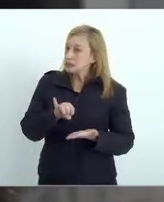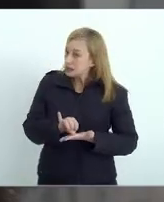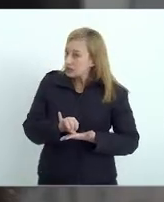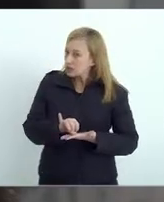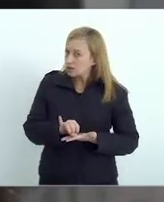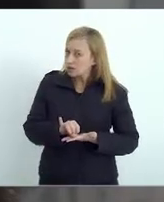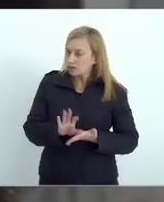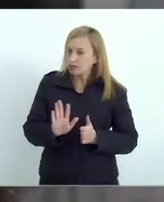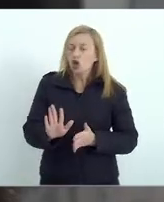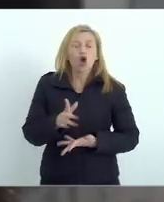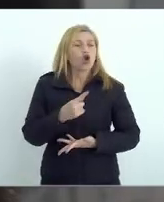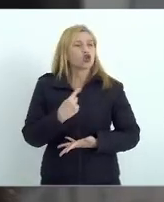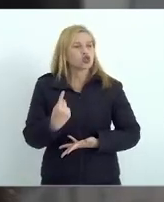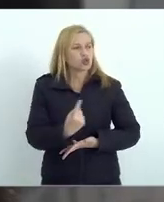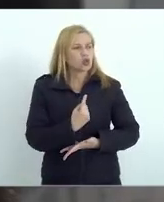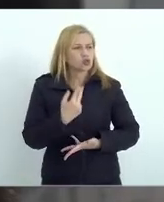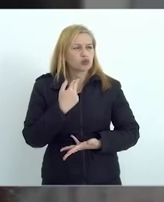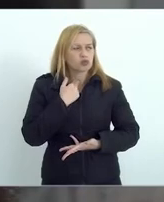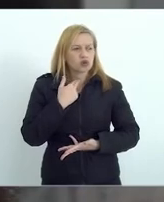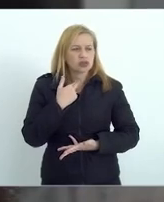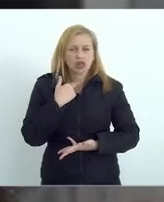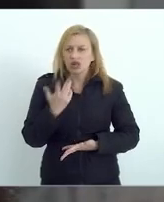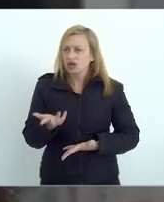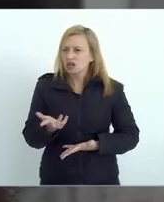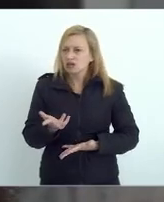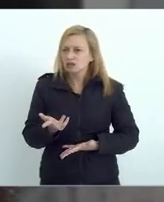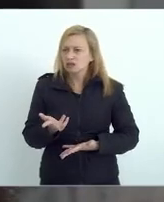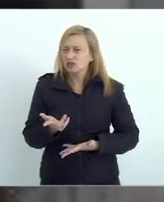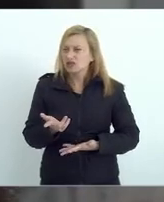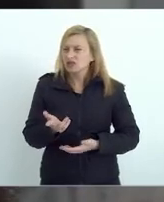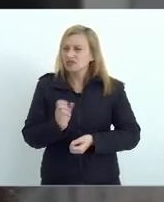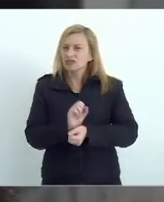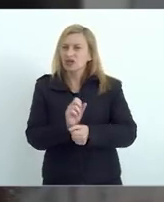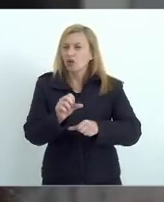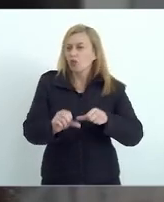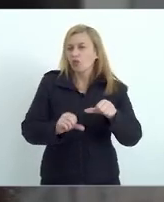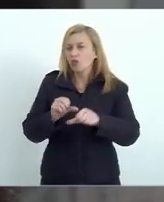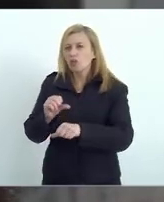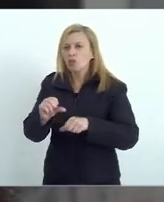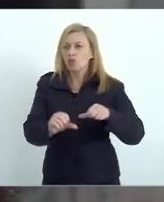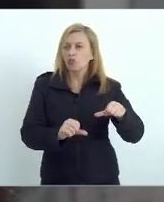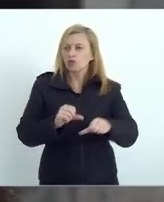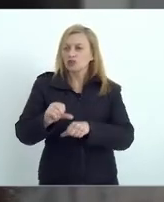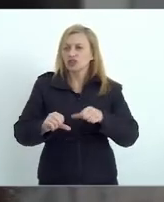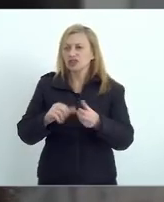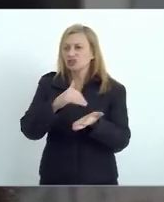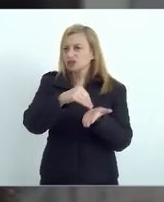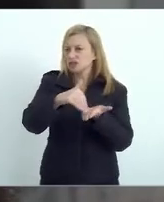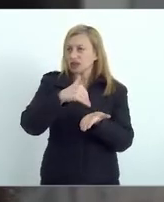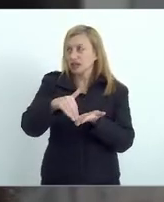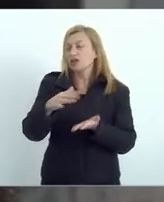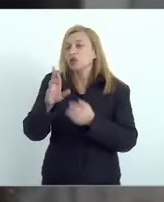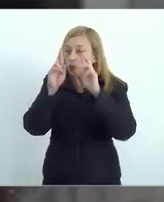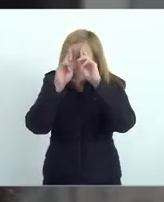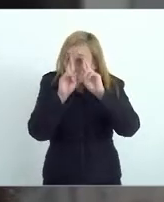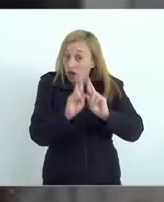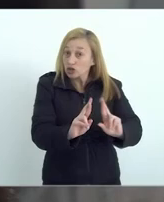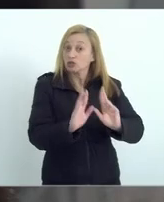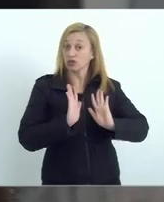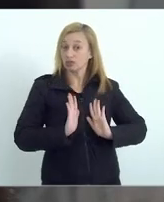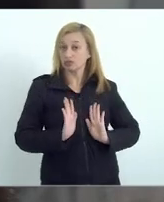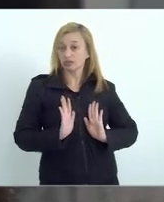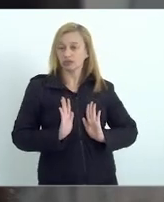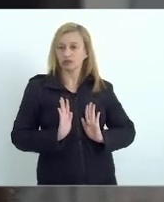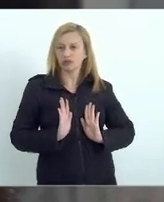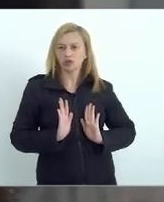a nós não podemos ficar minha ser das mudanças dos secretários com todo respeito